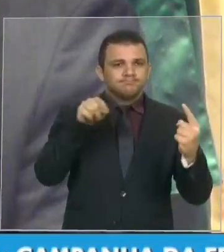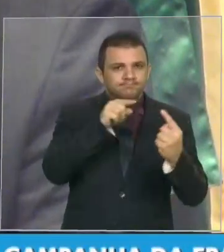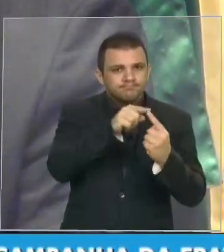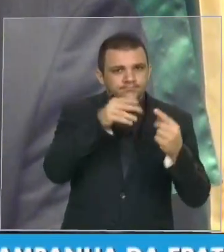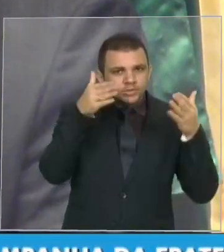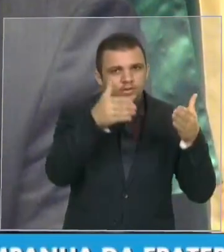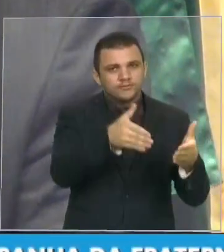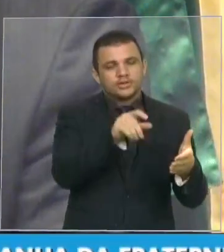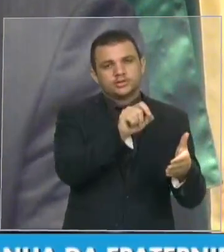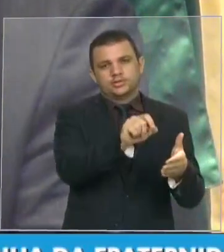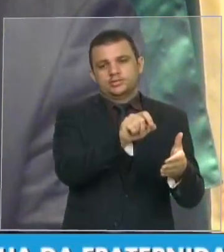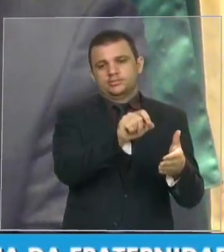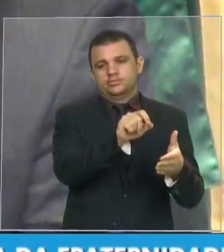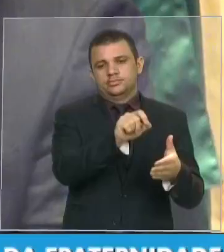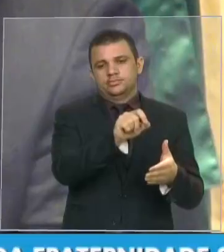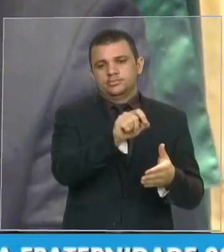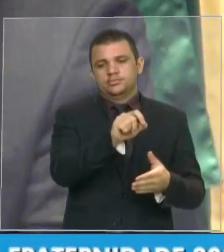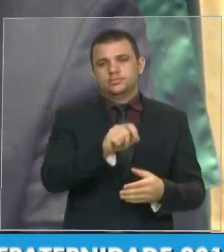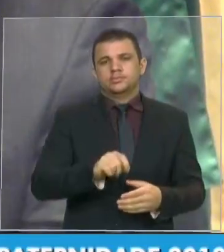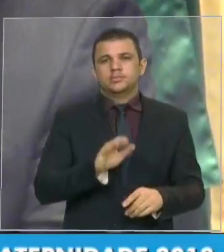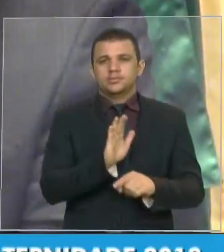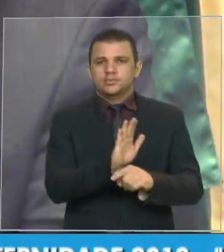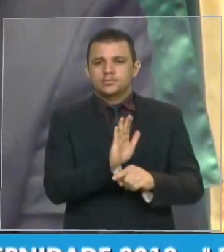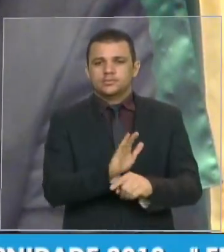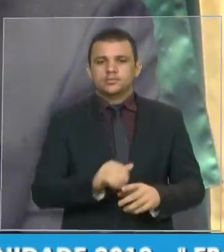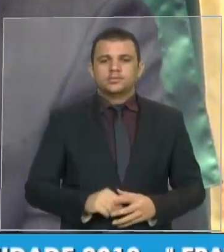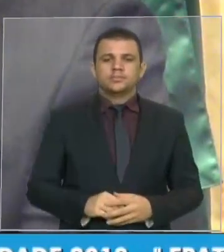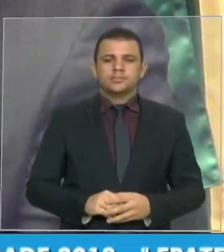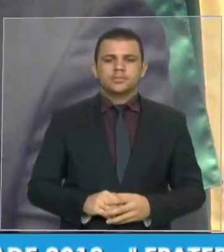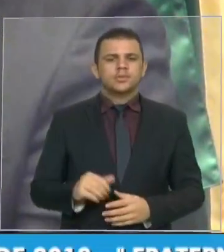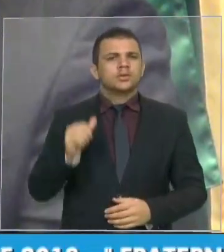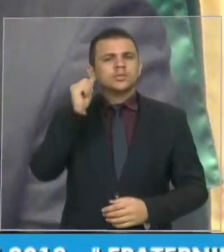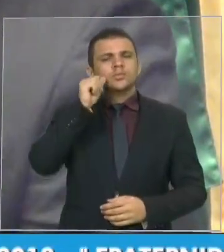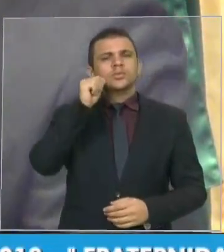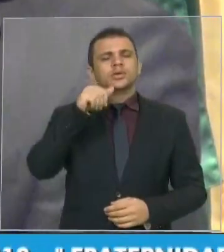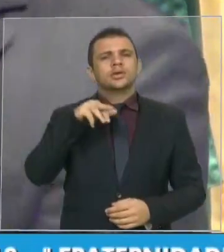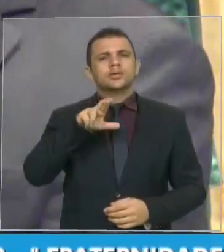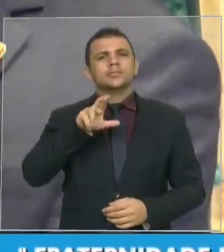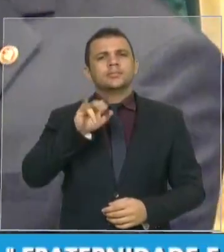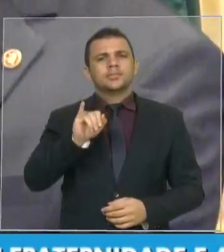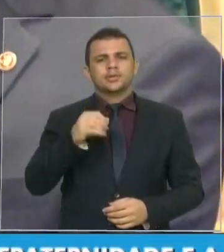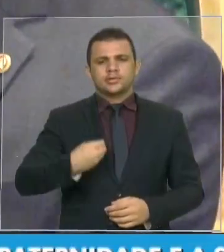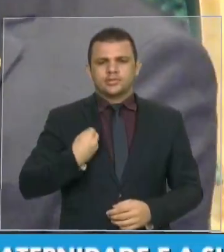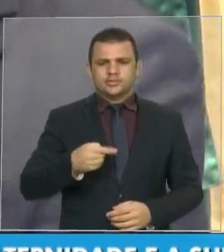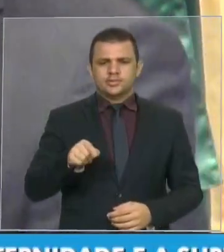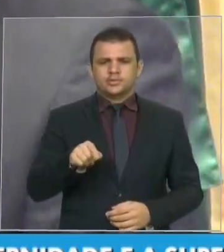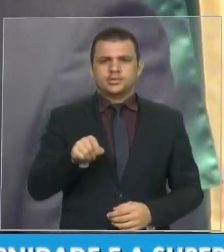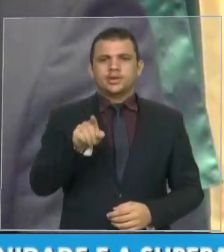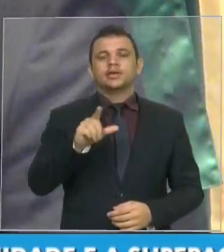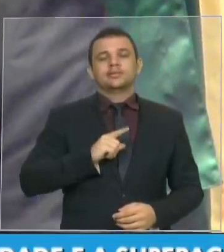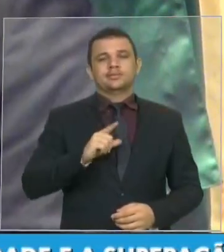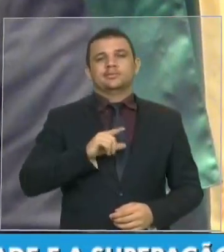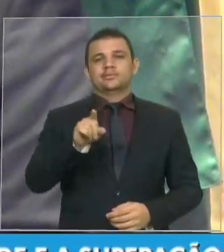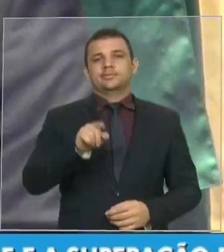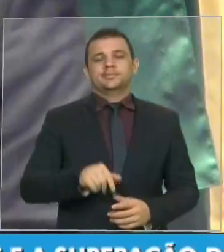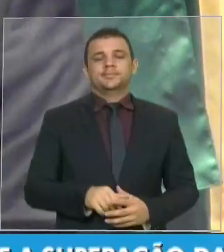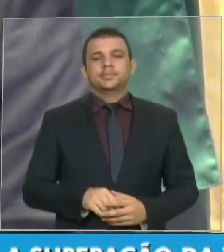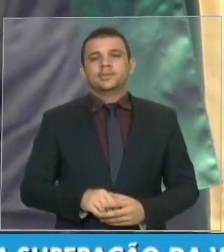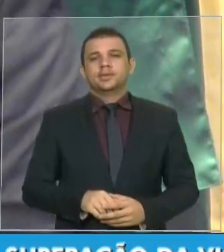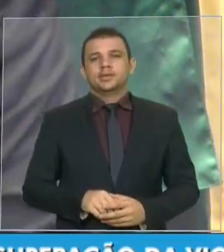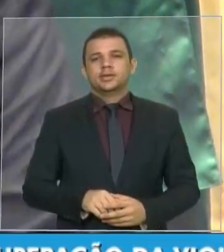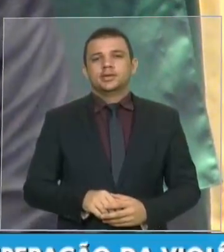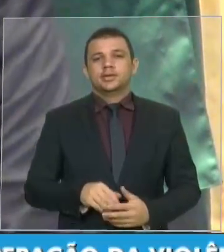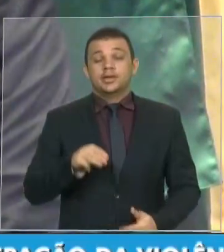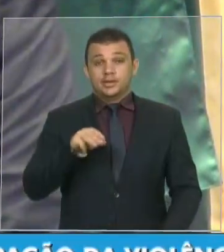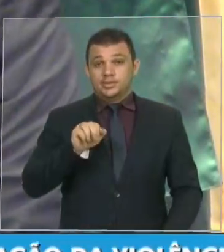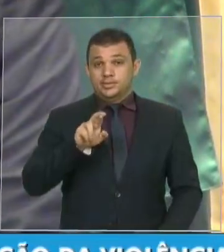está aqui, eu não estou identificando a Mari aqui no plenário. Ei, Mari. A Mari está